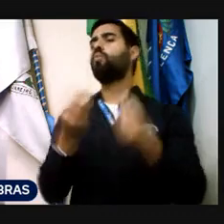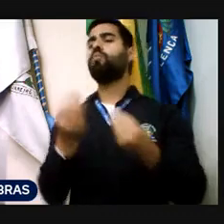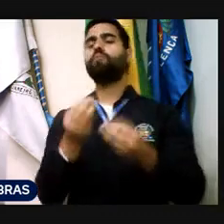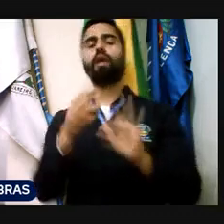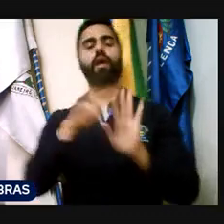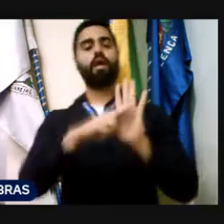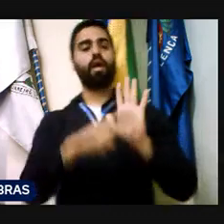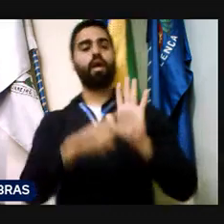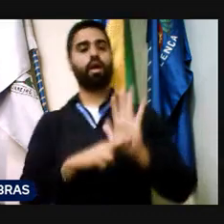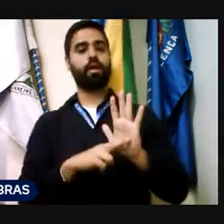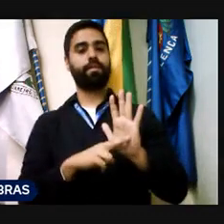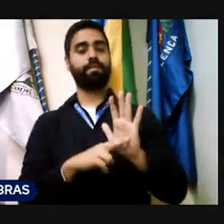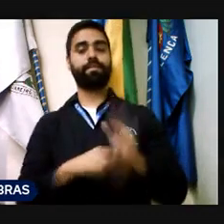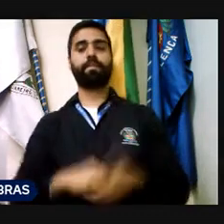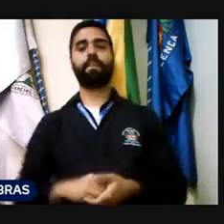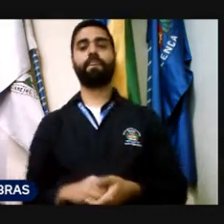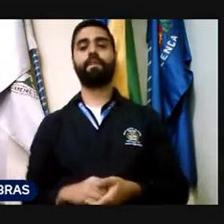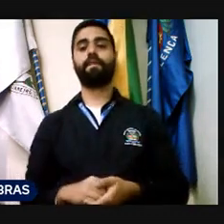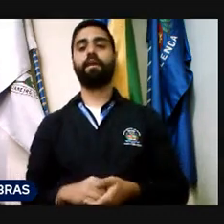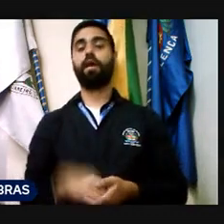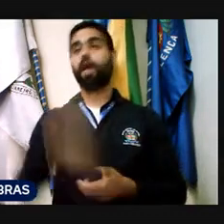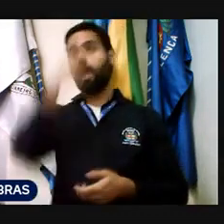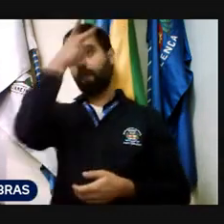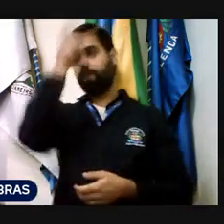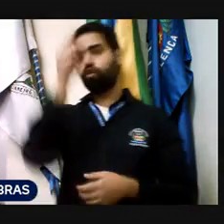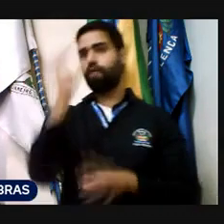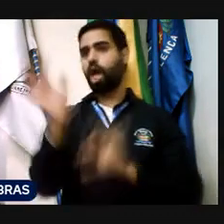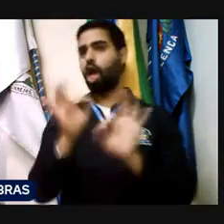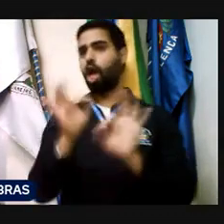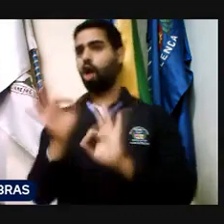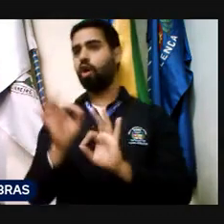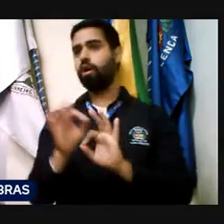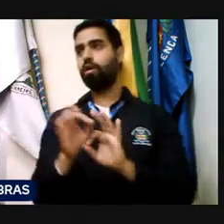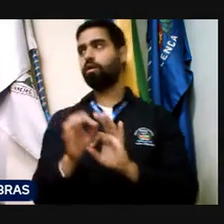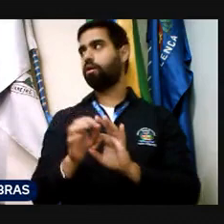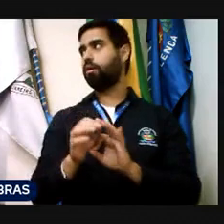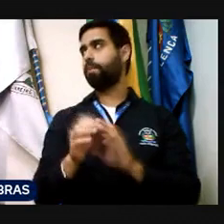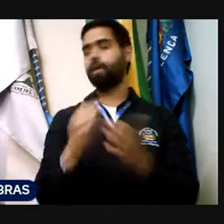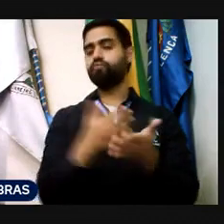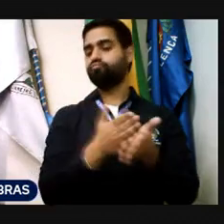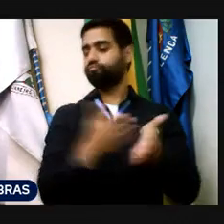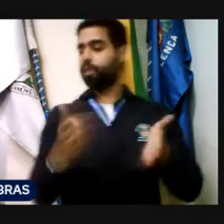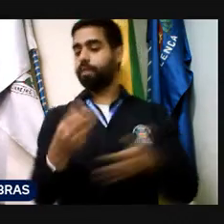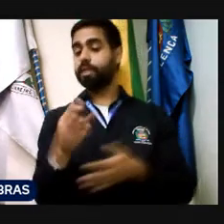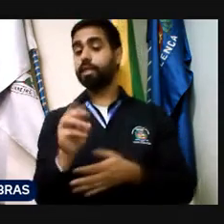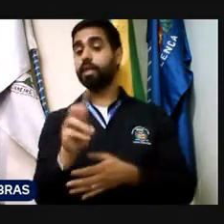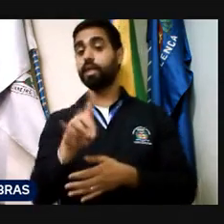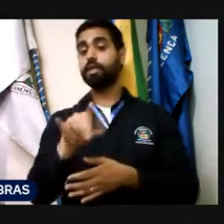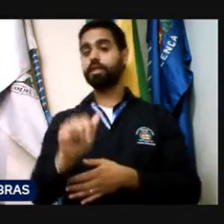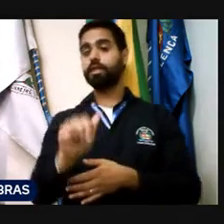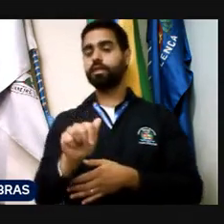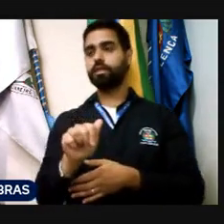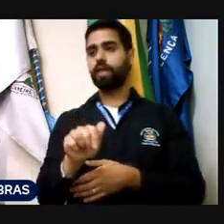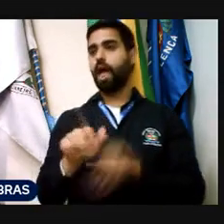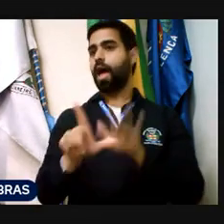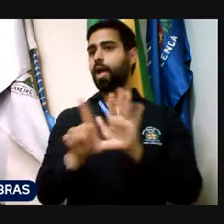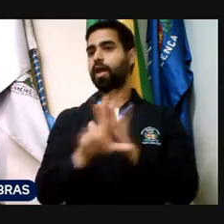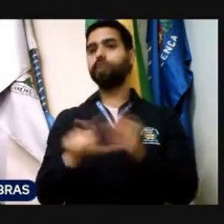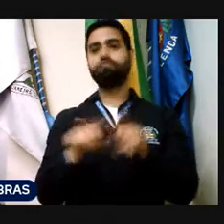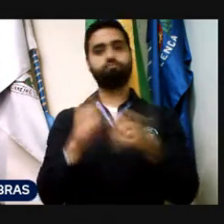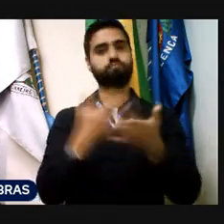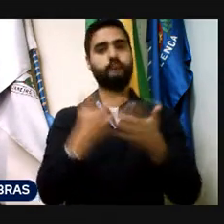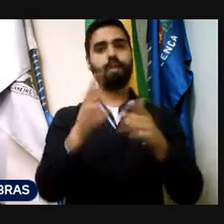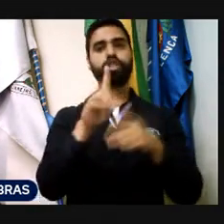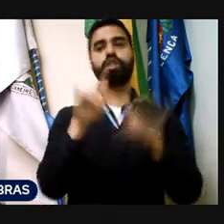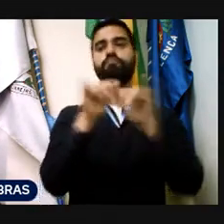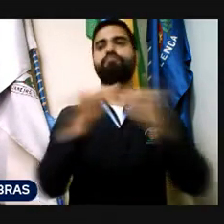Poder Executivo regulamentará a presente lei no prazo de 30 dias após a entrada em vigor. Artigo 5º. Esta lei entra em vigor na data de sua